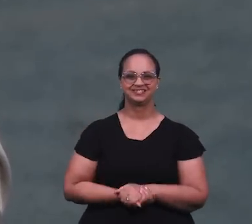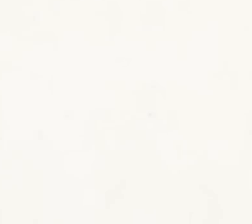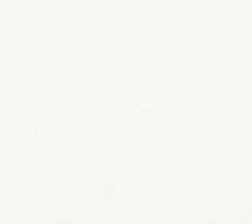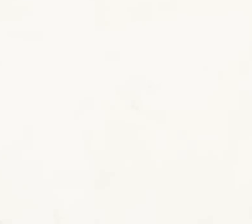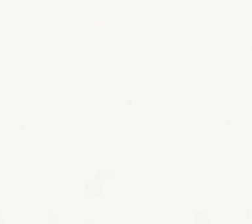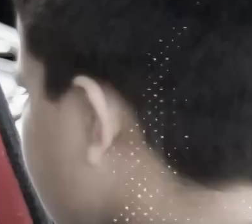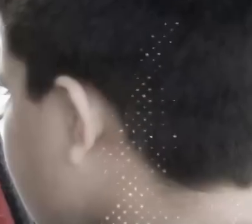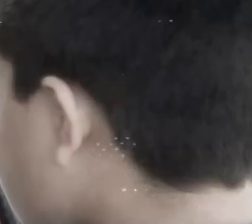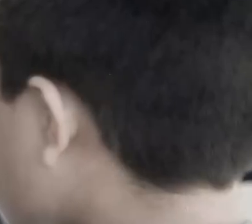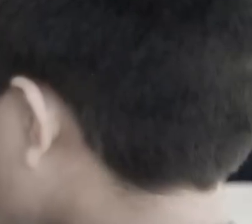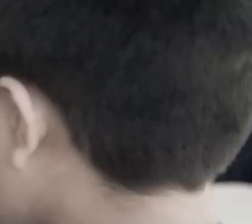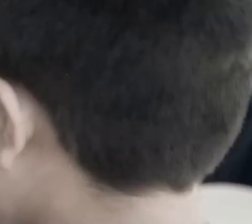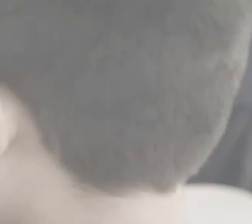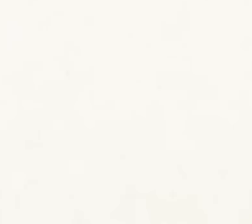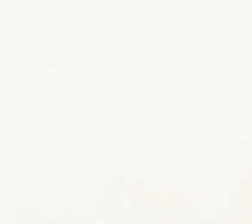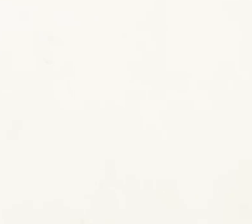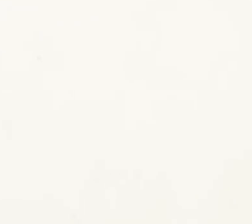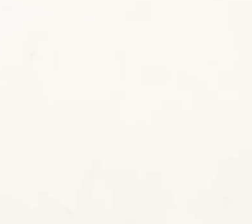Jesus.